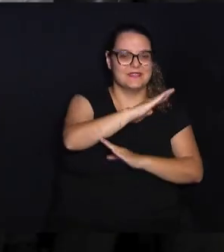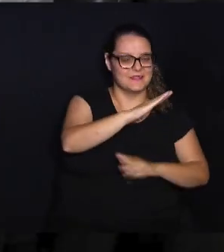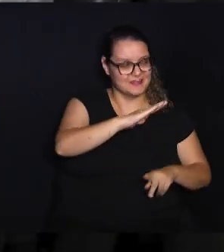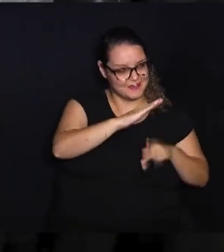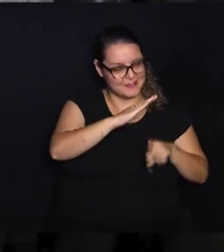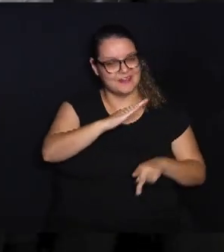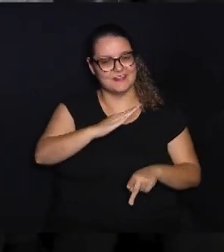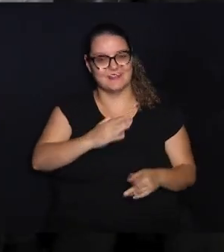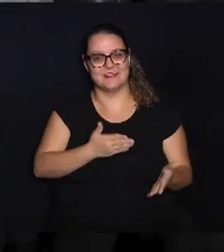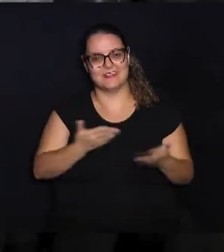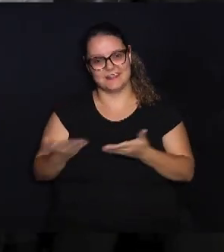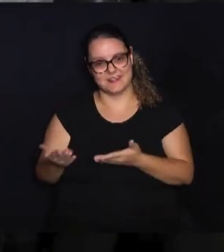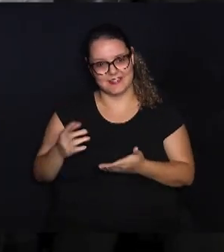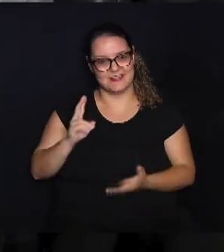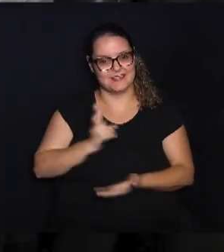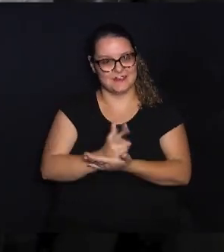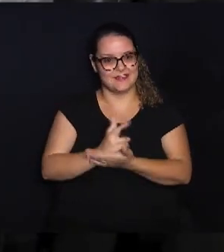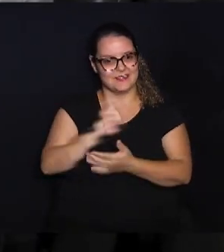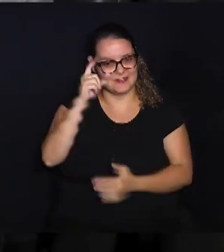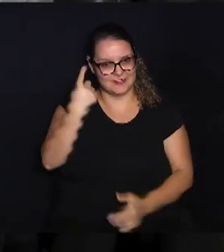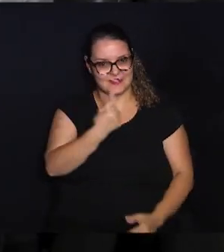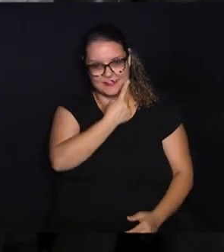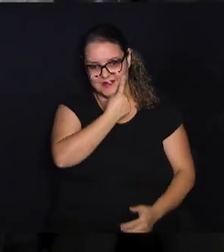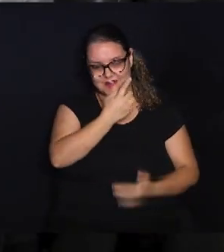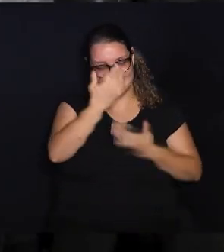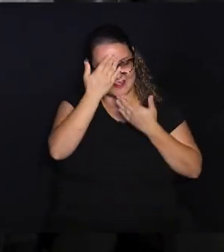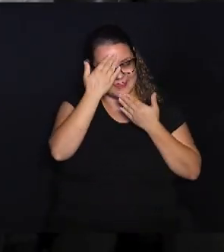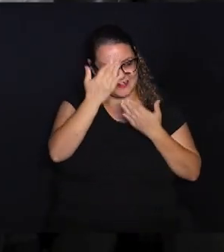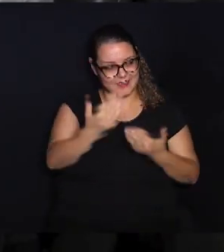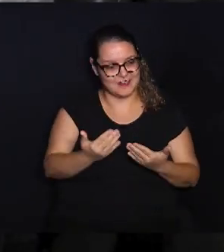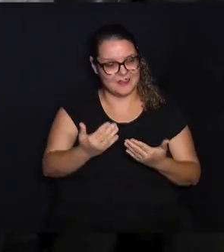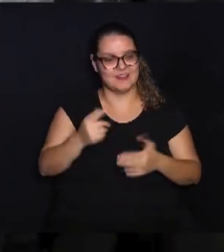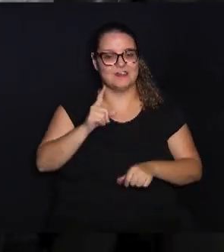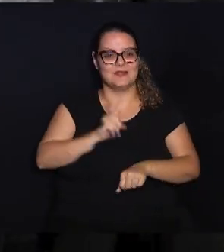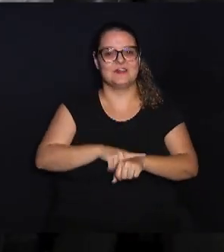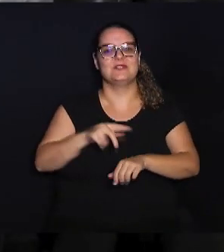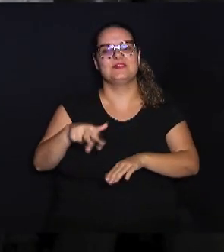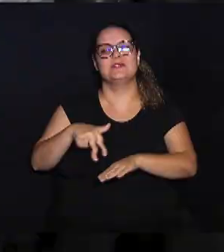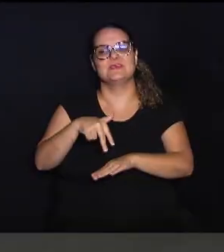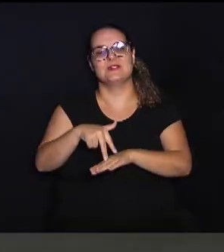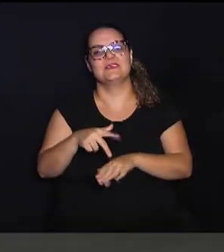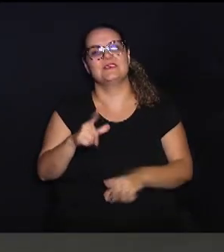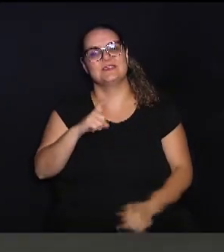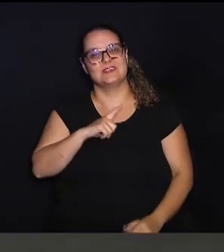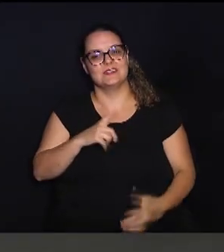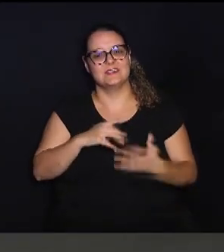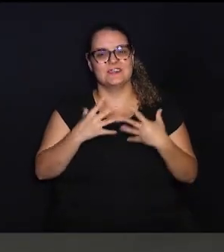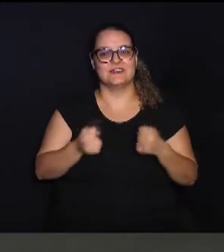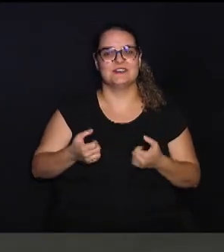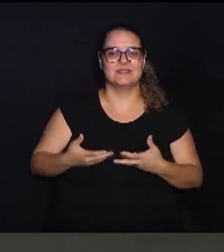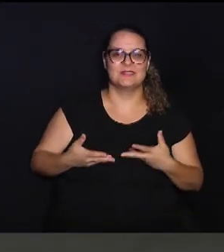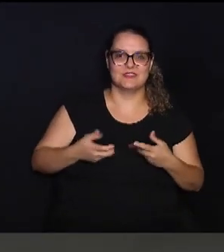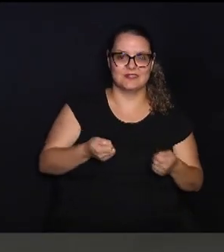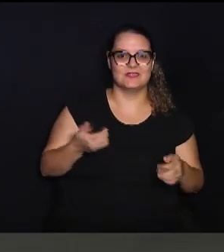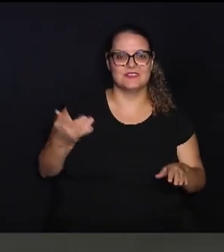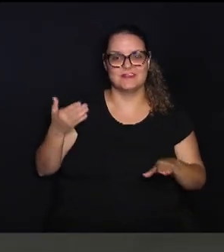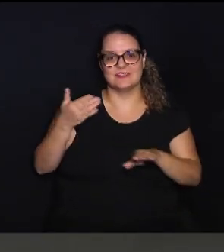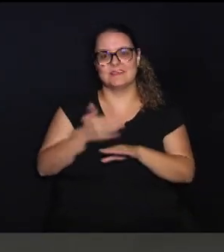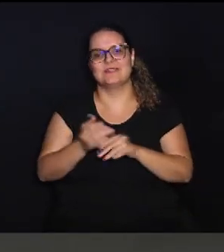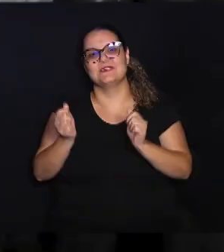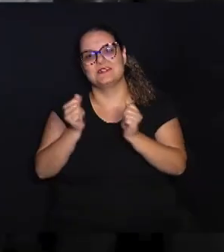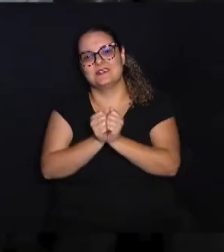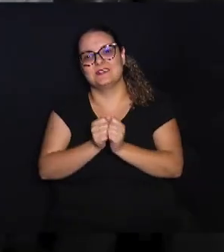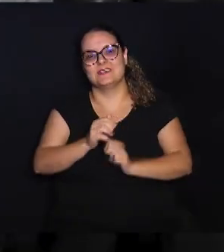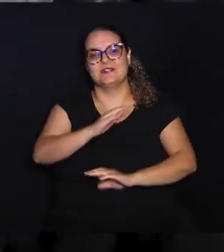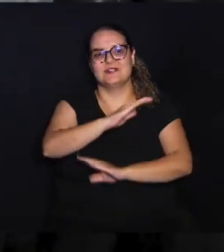que é apresentado pela Mirna Abreu. Então agradeço a disponibilidade do seu tempo em ter aceito o convite para participar aqui